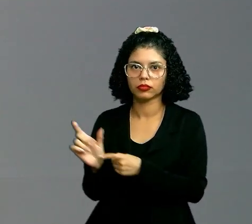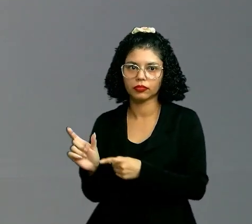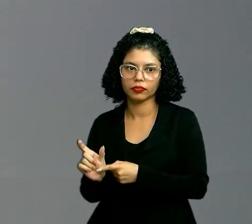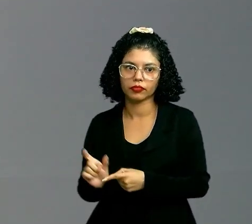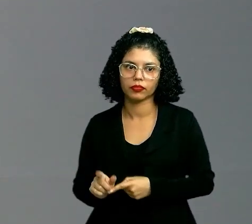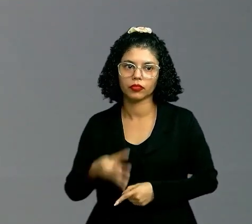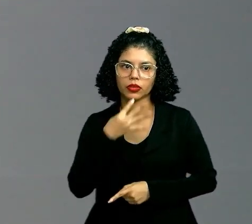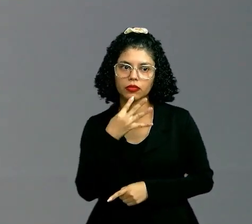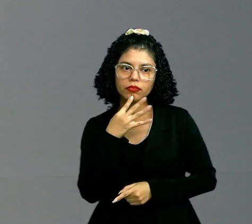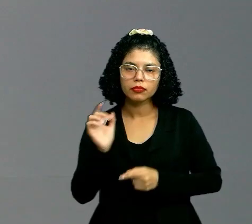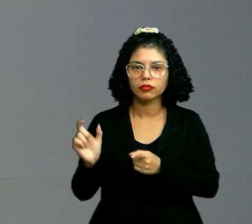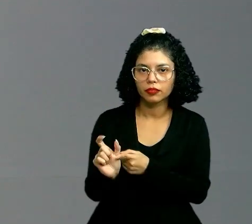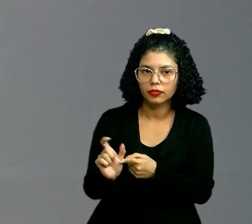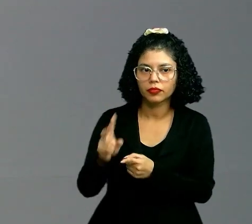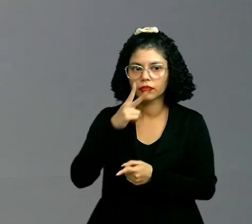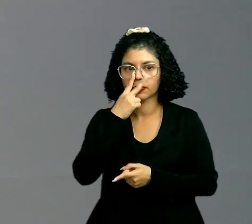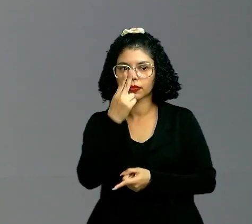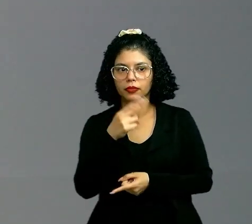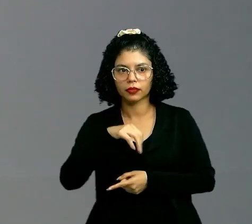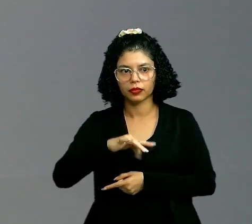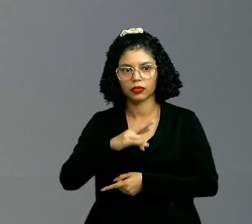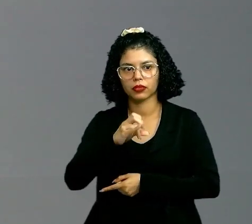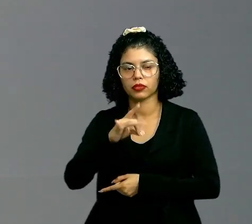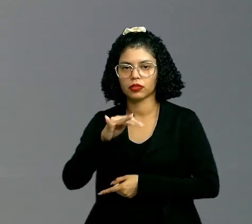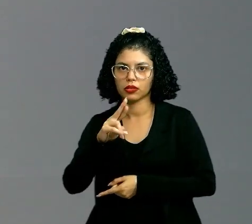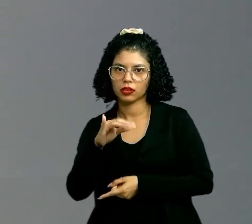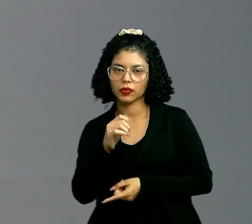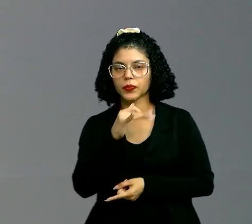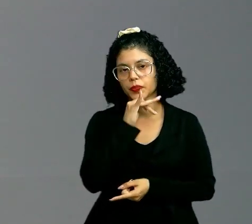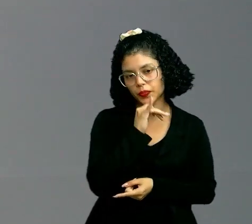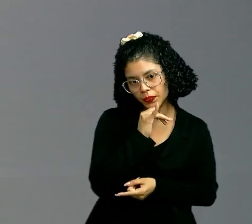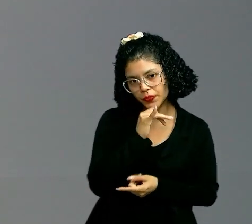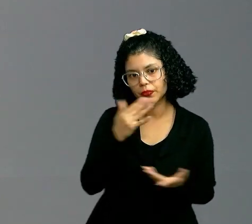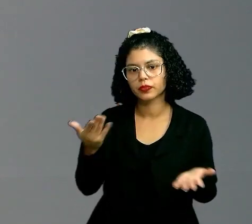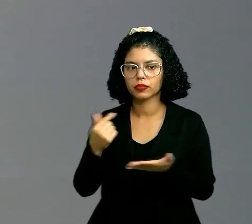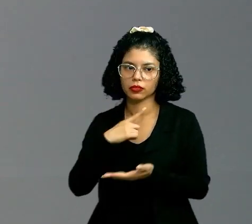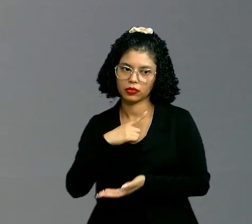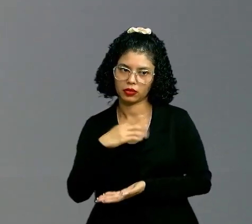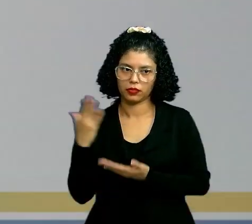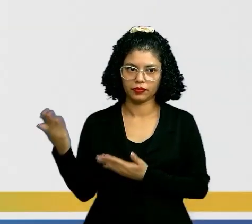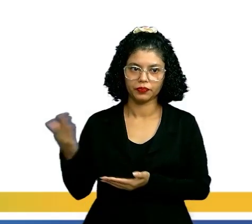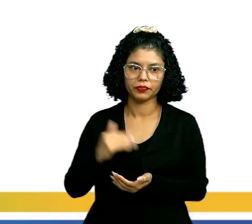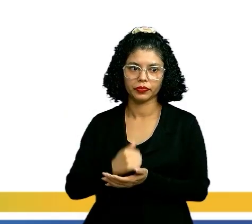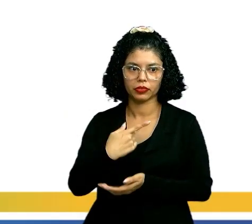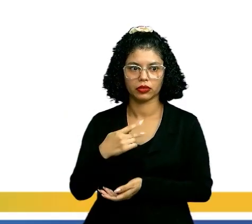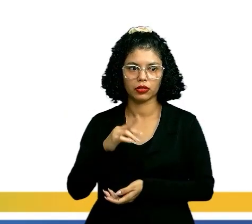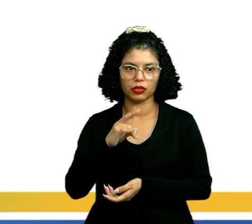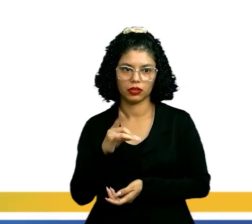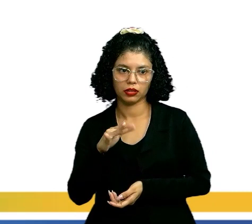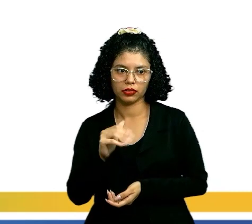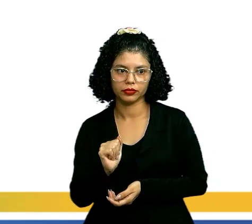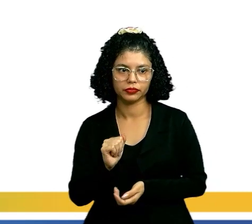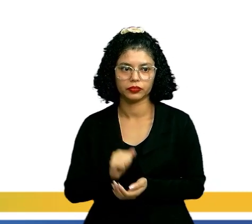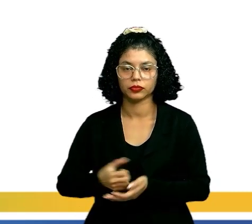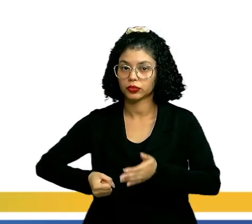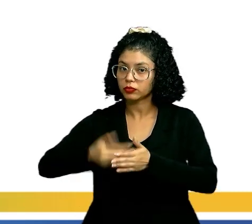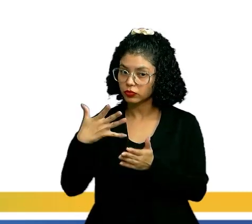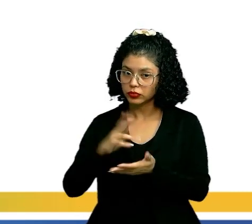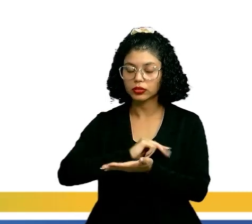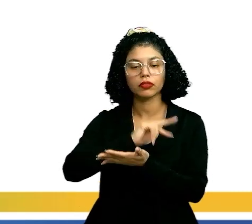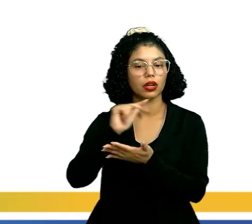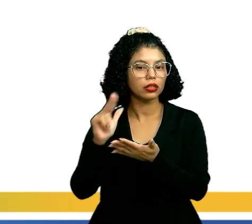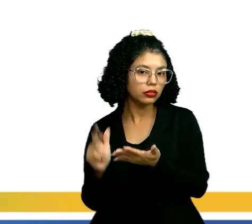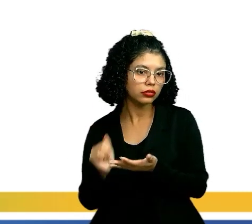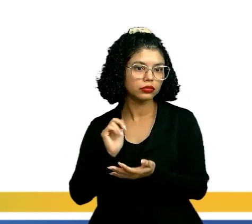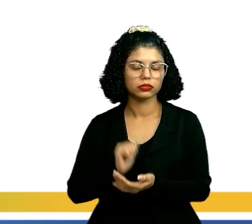palavras, você conhece uma palavra semelhante, mercenários, por exemplo, vem daí. Polímatas, muitos,